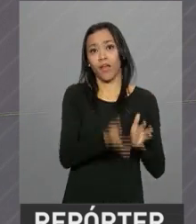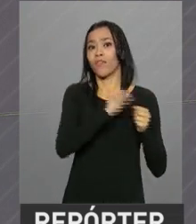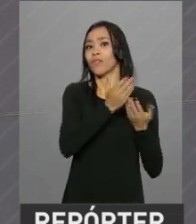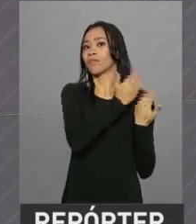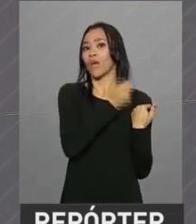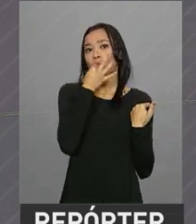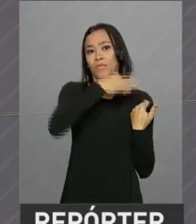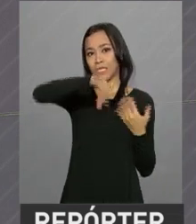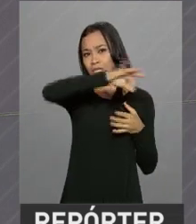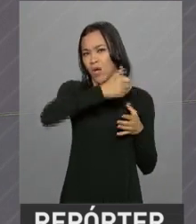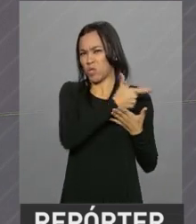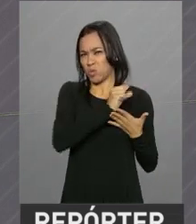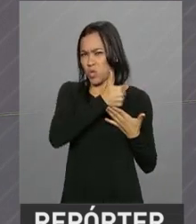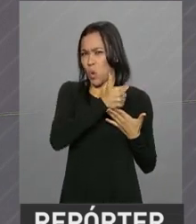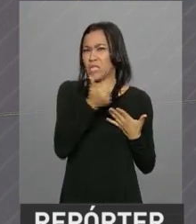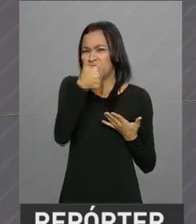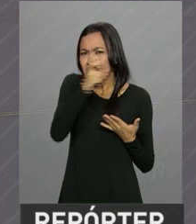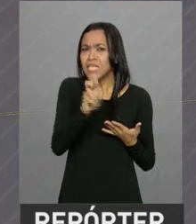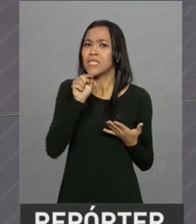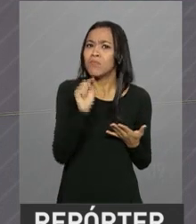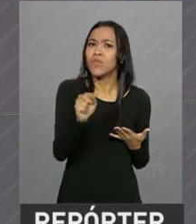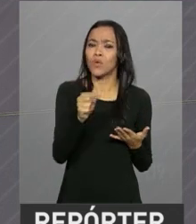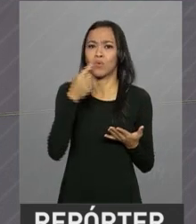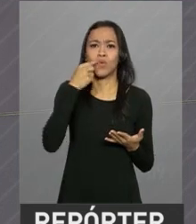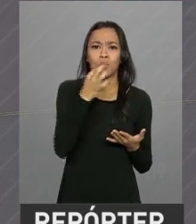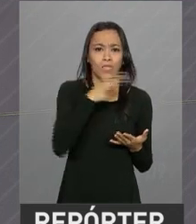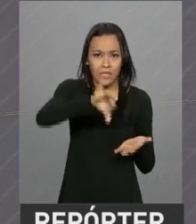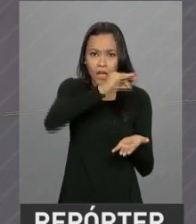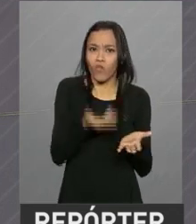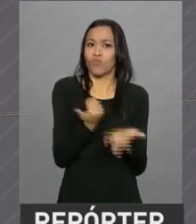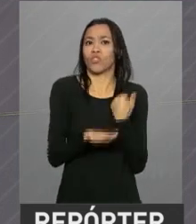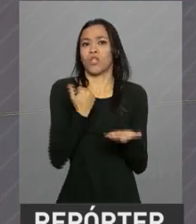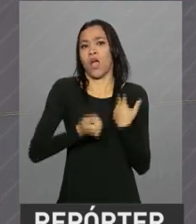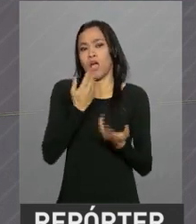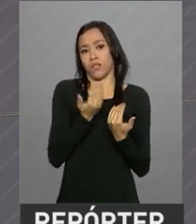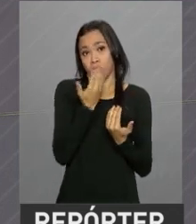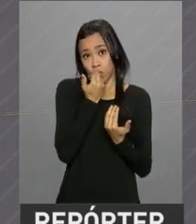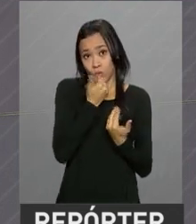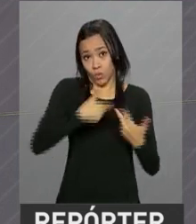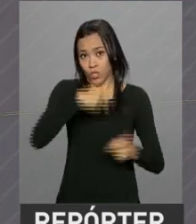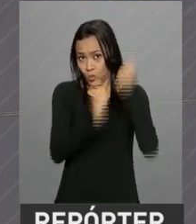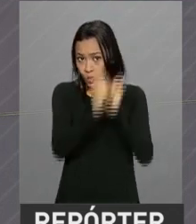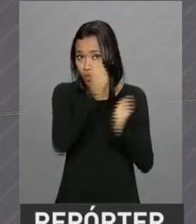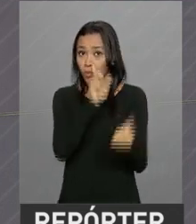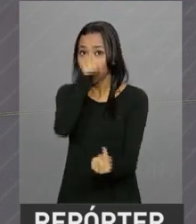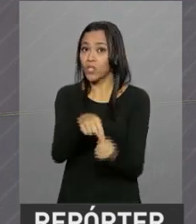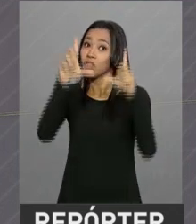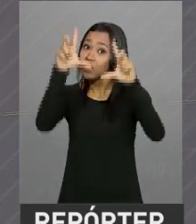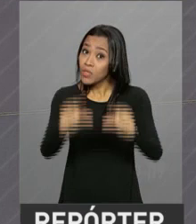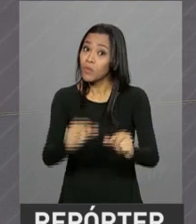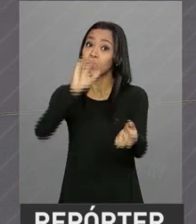2011 quase 15.000 toneladas de sódio foram retiradas dos produtos industrializados a intenção é diminuir os casos